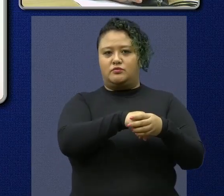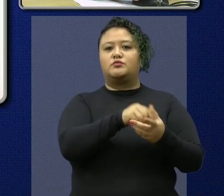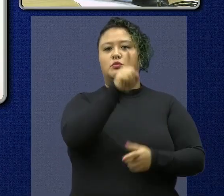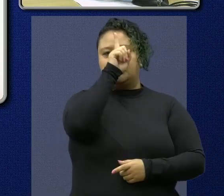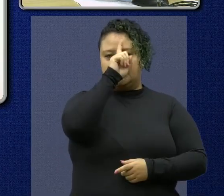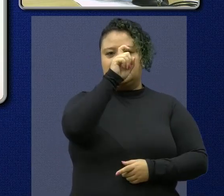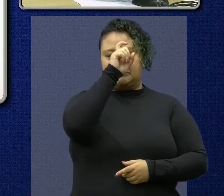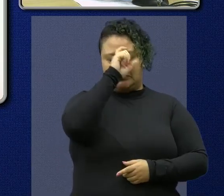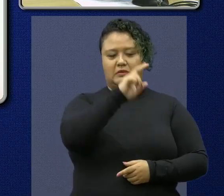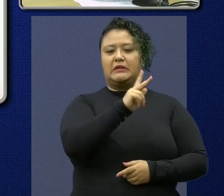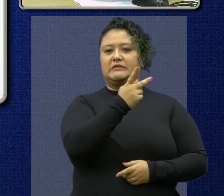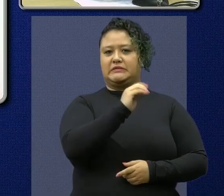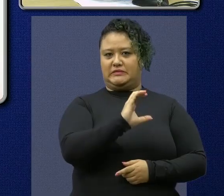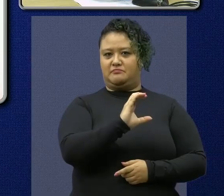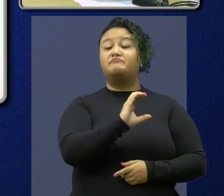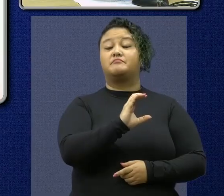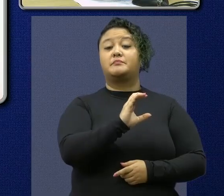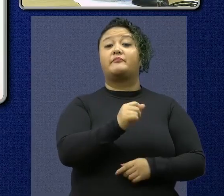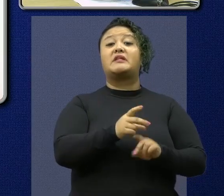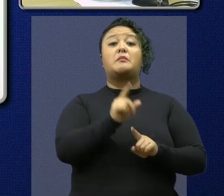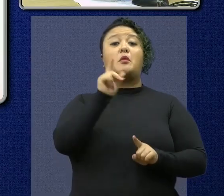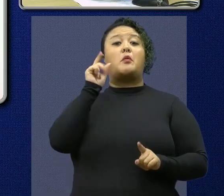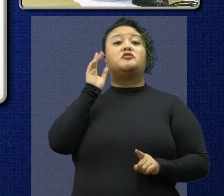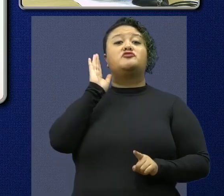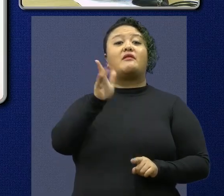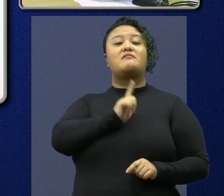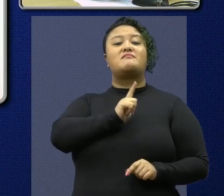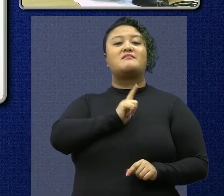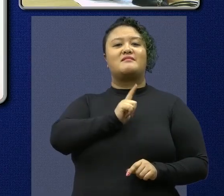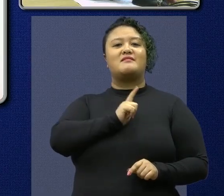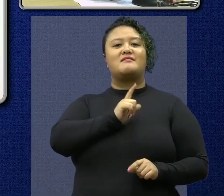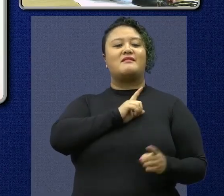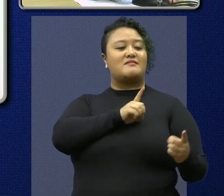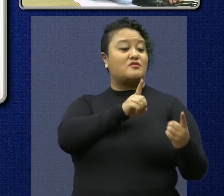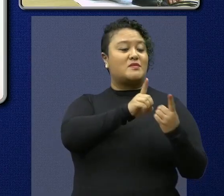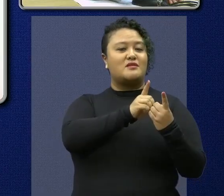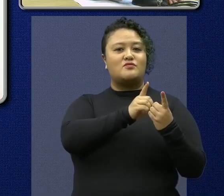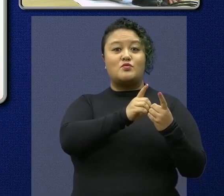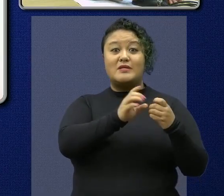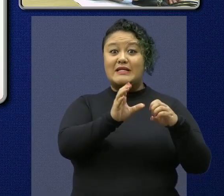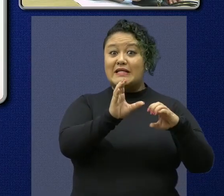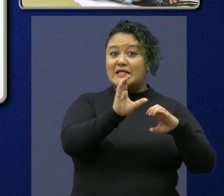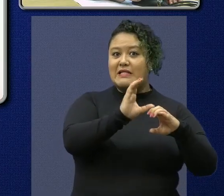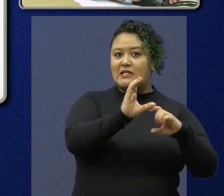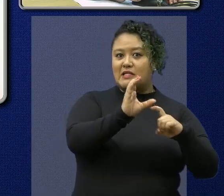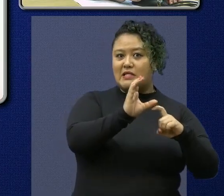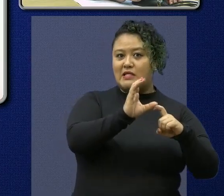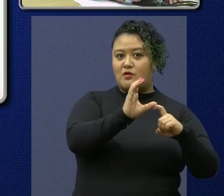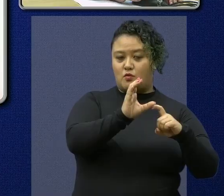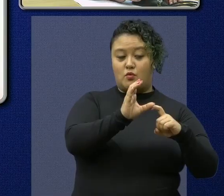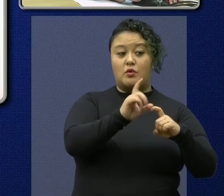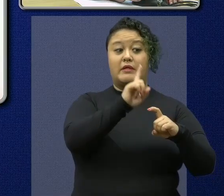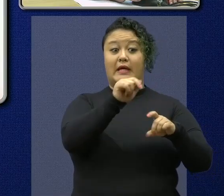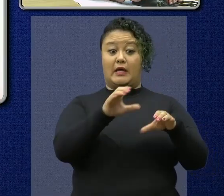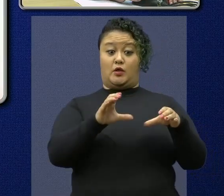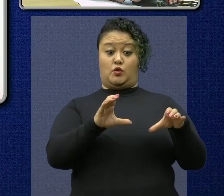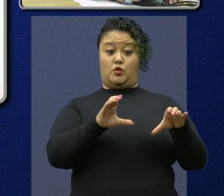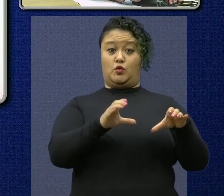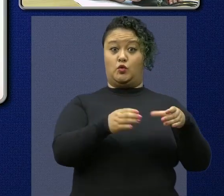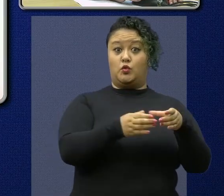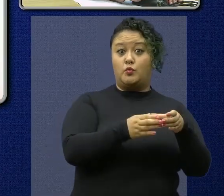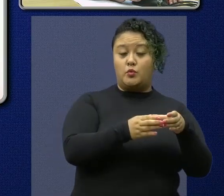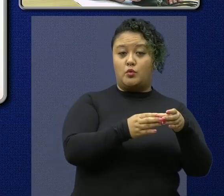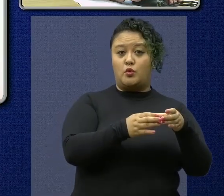desde sempre existe o atendimento clínico a esses pacientes, né? Seja por grupos,